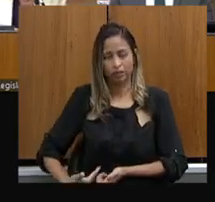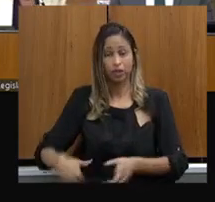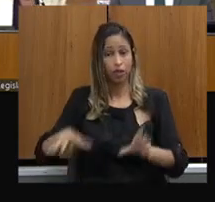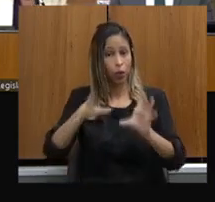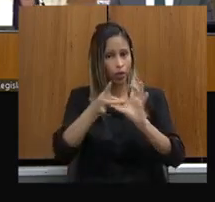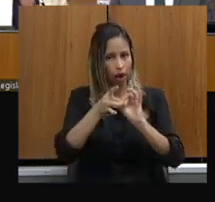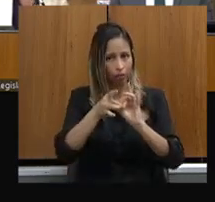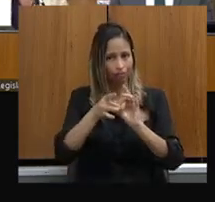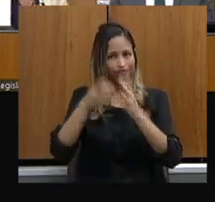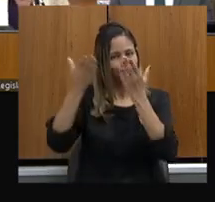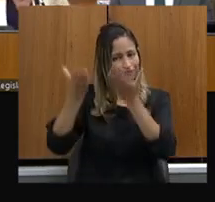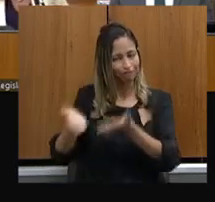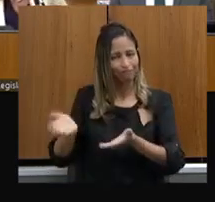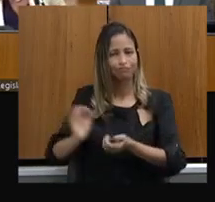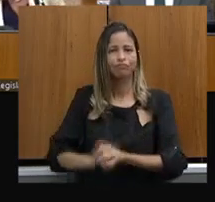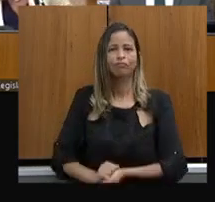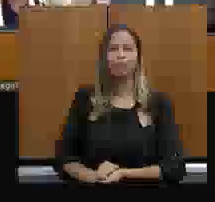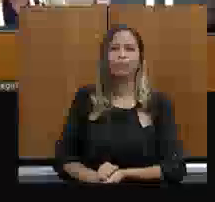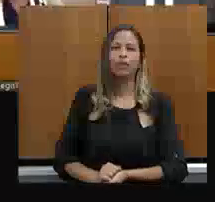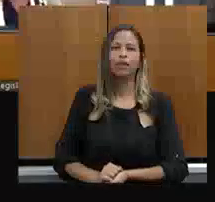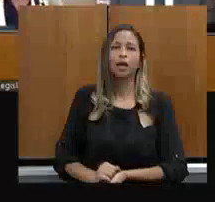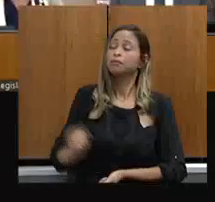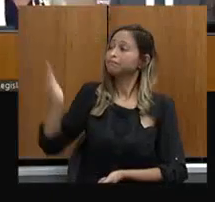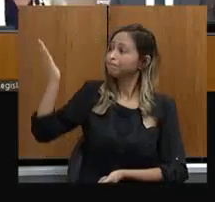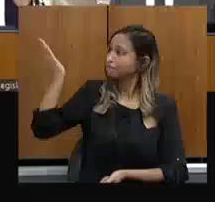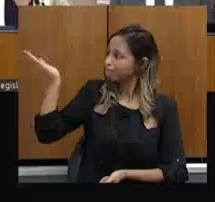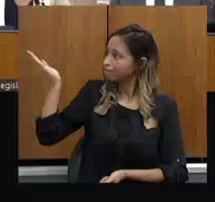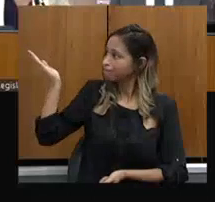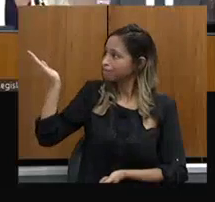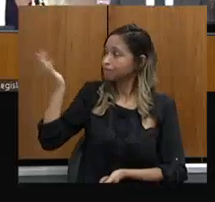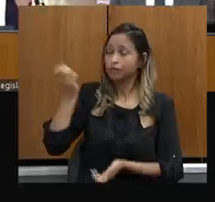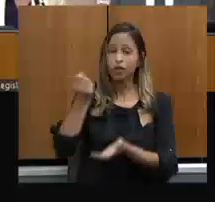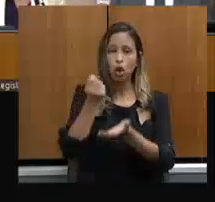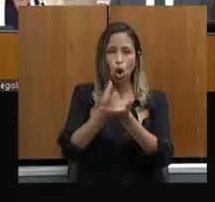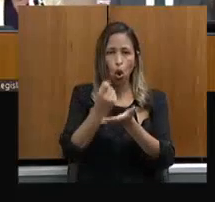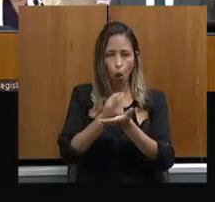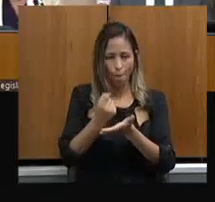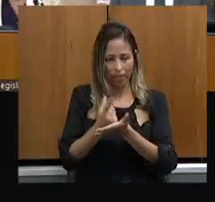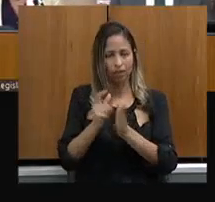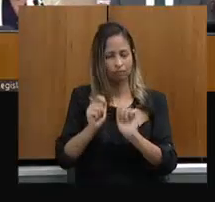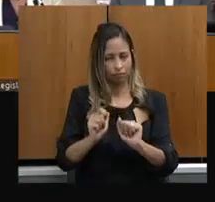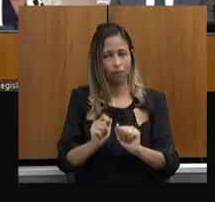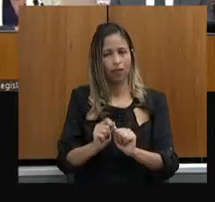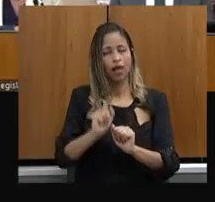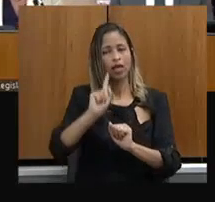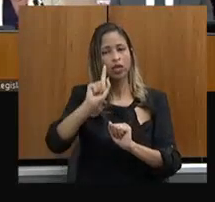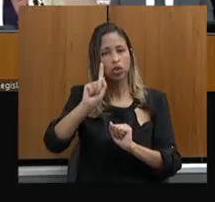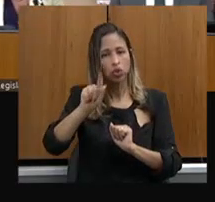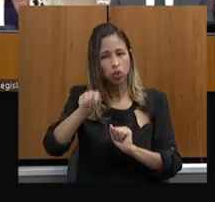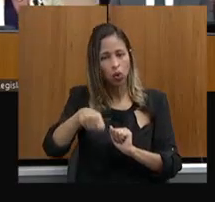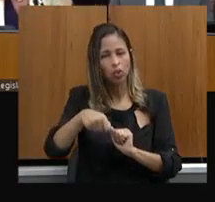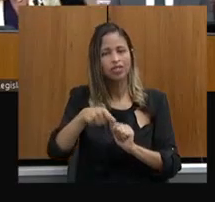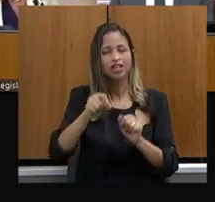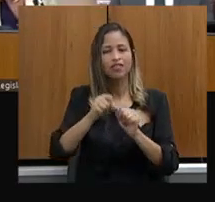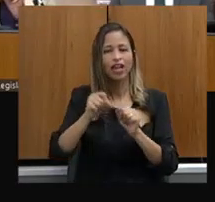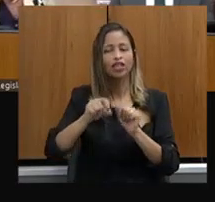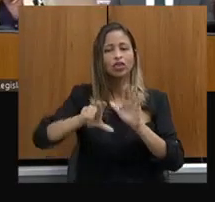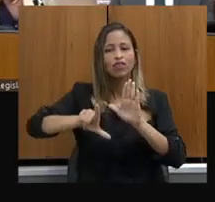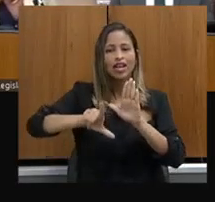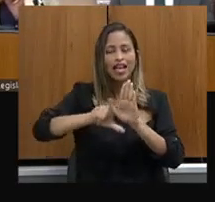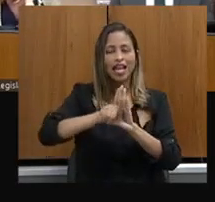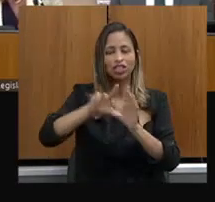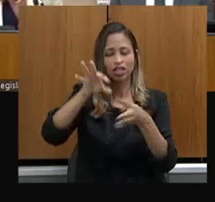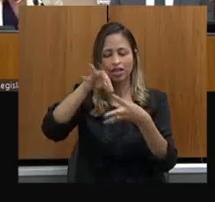pode passar por favor nós temos ainda nas compras públicas nos dedicado bastante a nova lei de